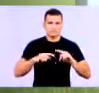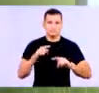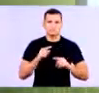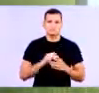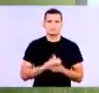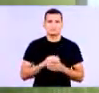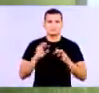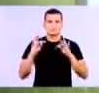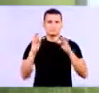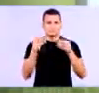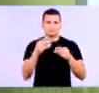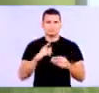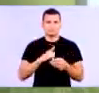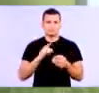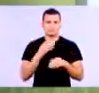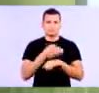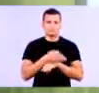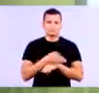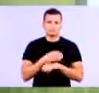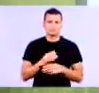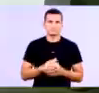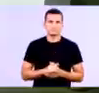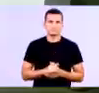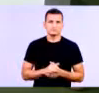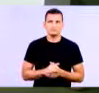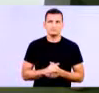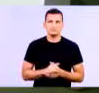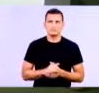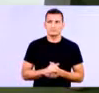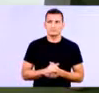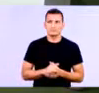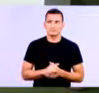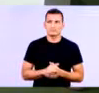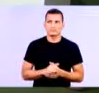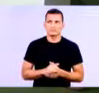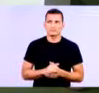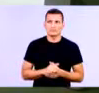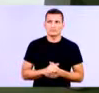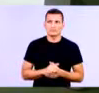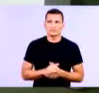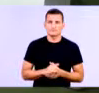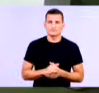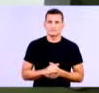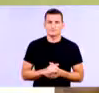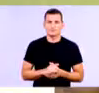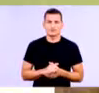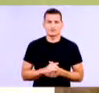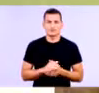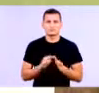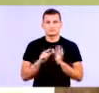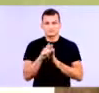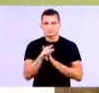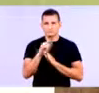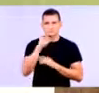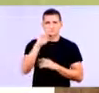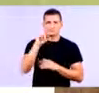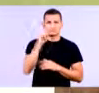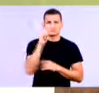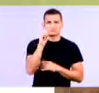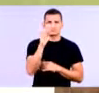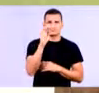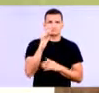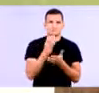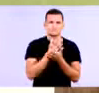realmente todos tenham acesso. Professor Jordano? Professora, há pouco a gente fez uma pergunta no chat, né, bem assim, se alguns dos